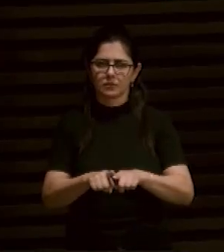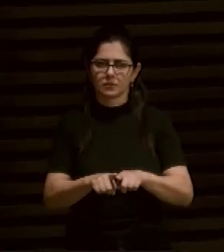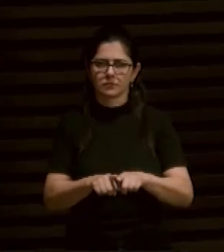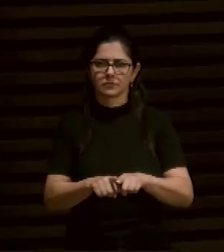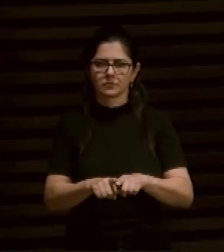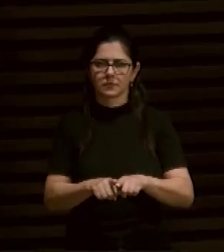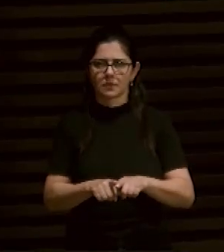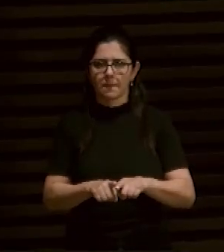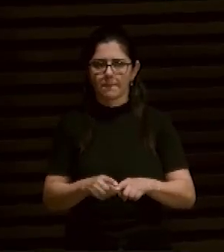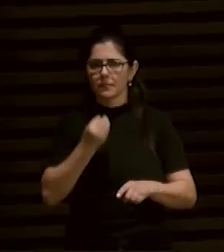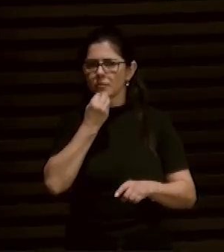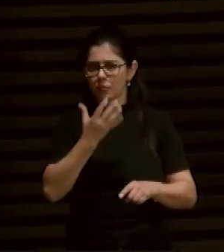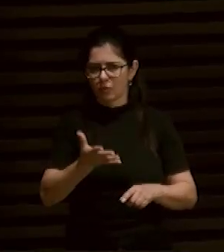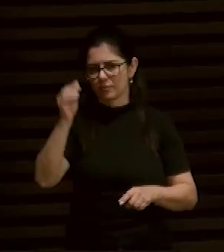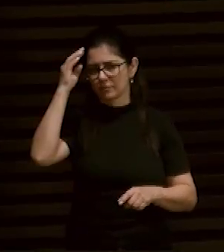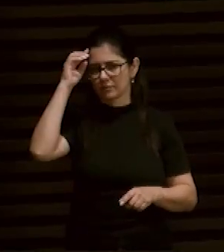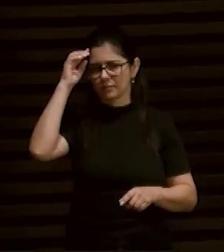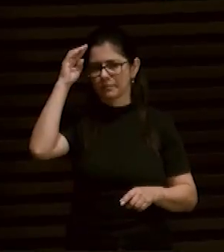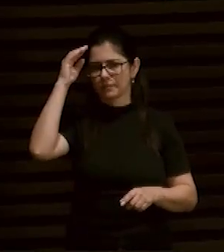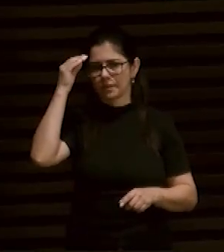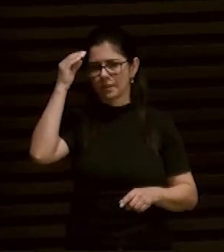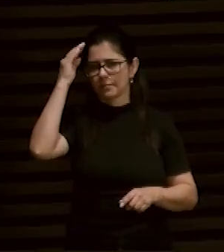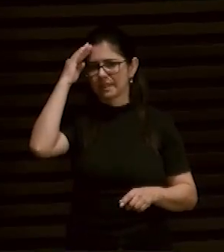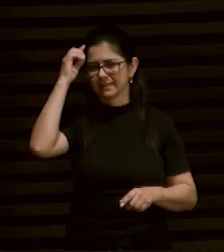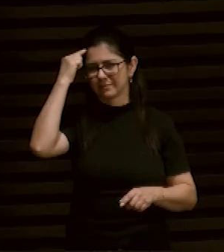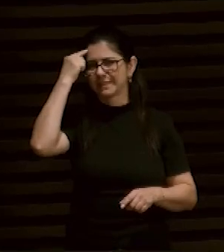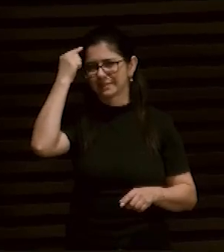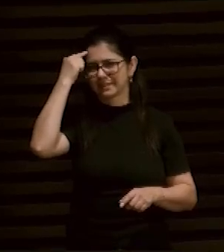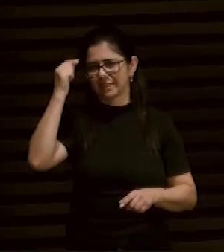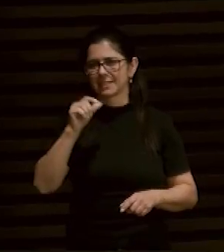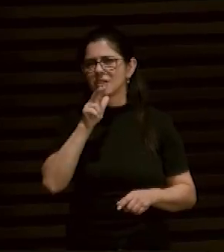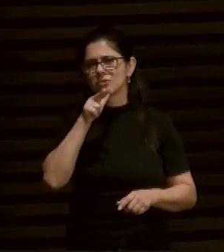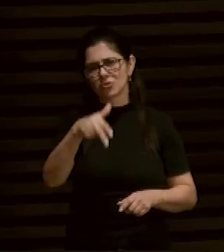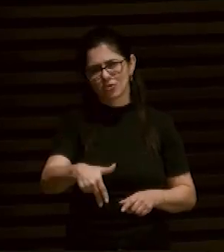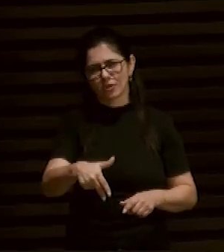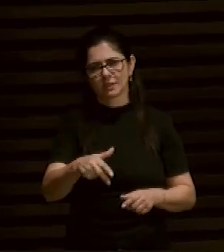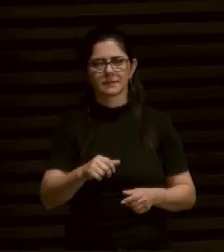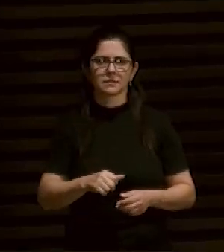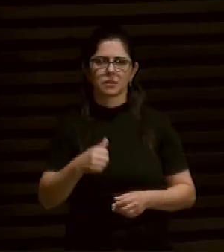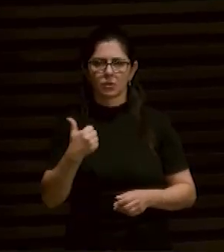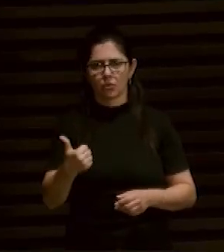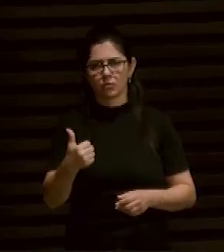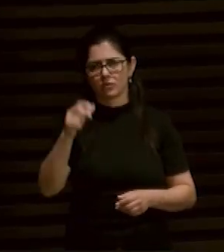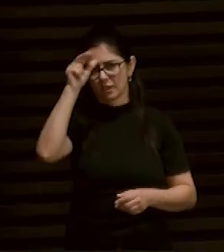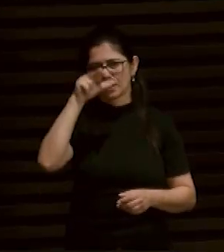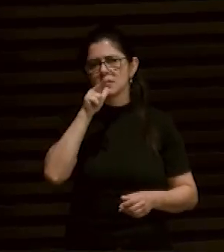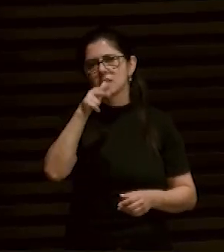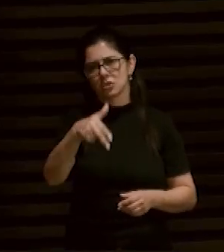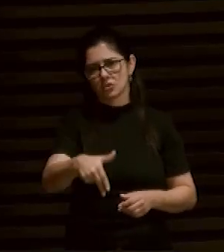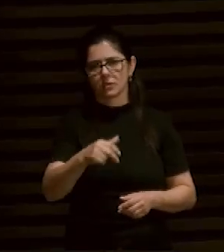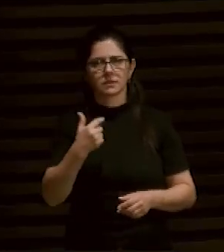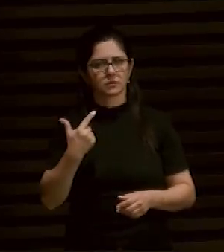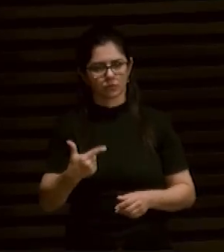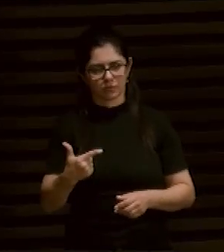que o livro de Jonas ele é um paralelo. Se você pegar Jonas 1 e Jonas 2, você vai